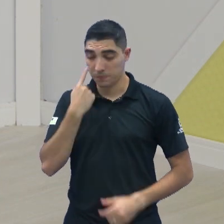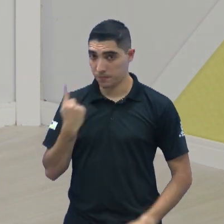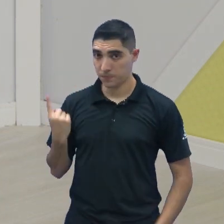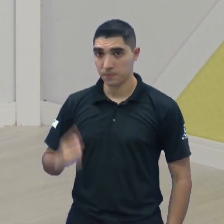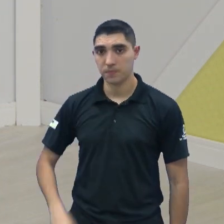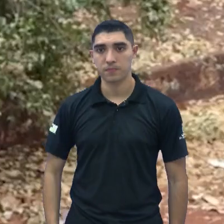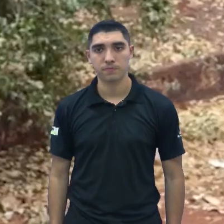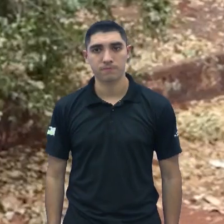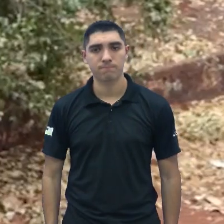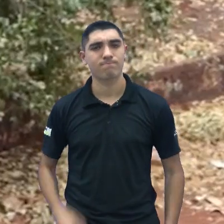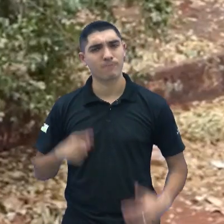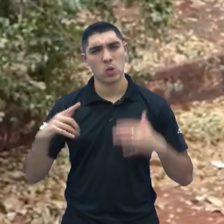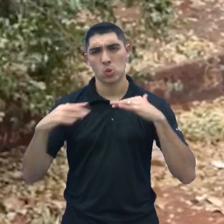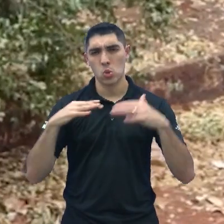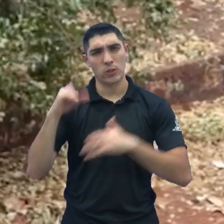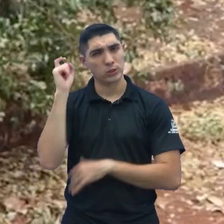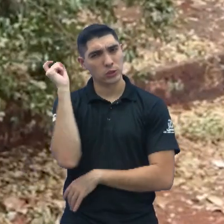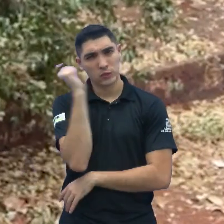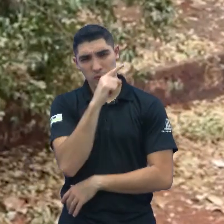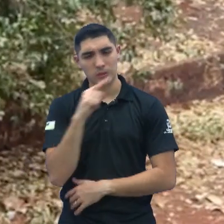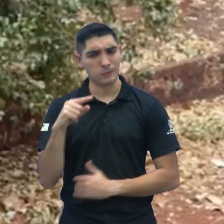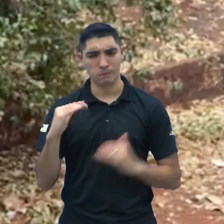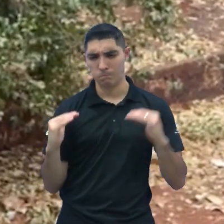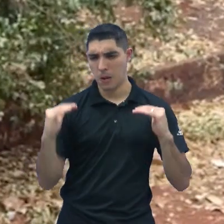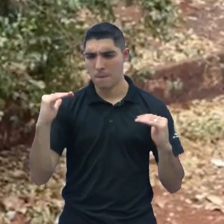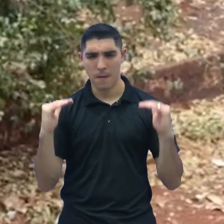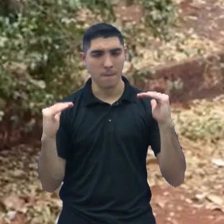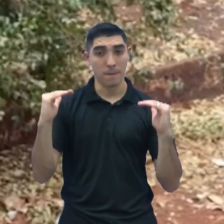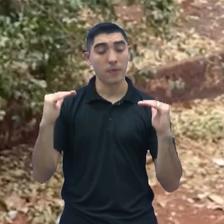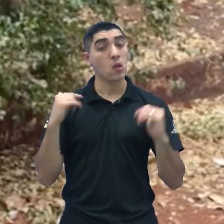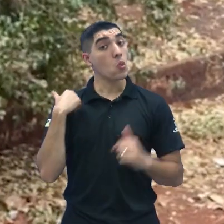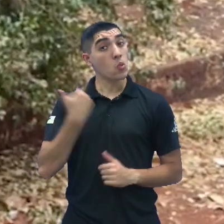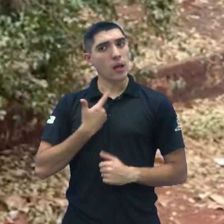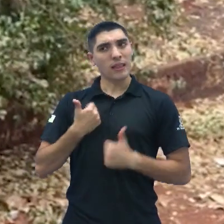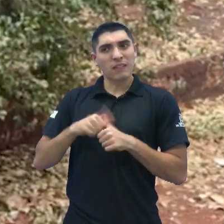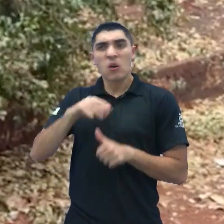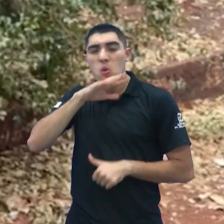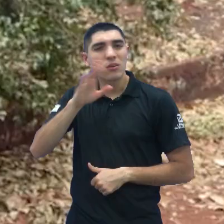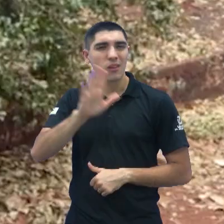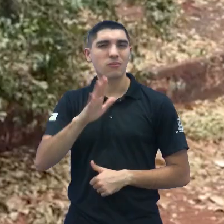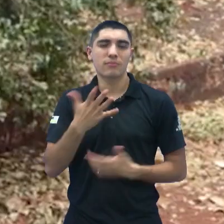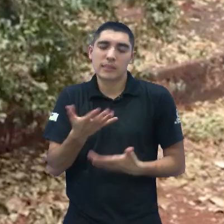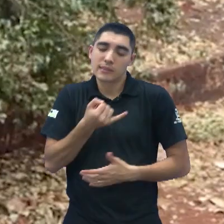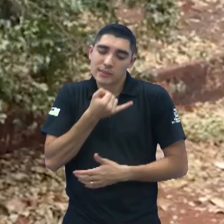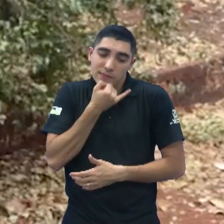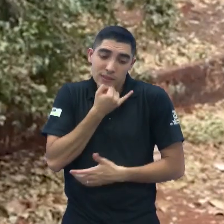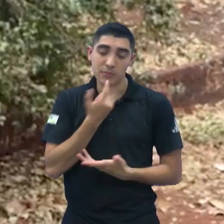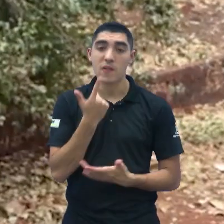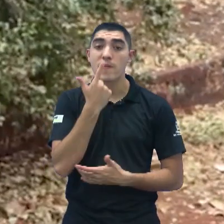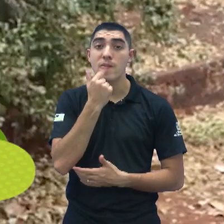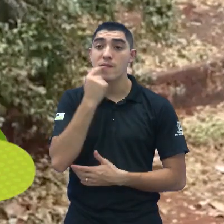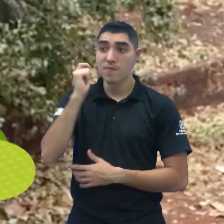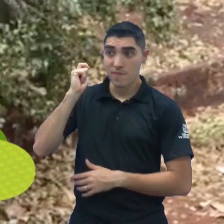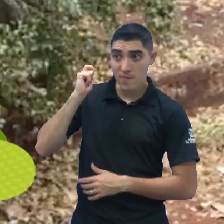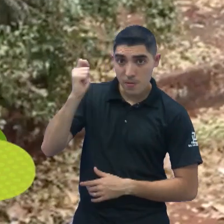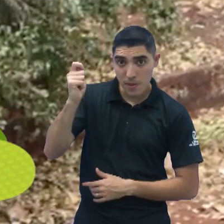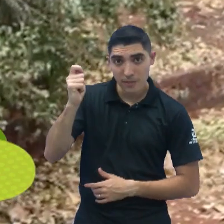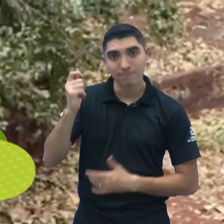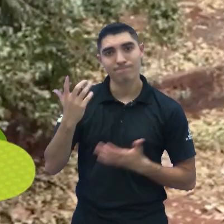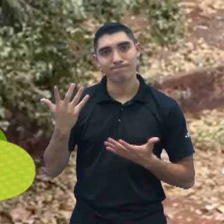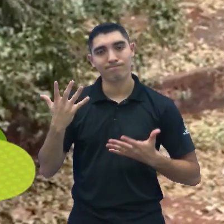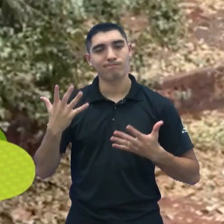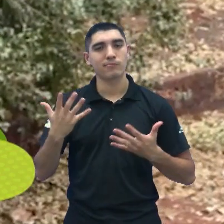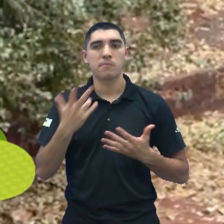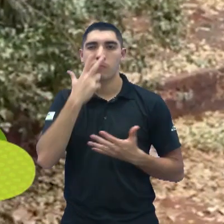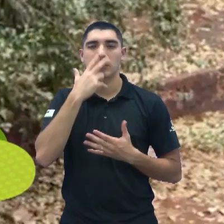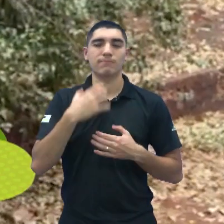Jogo difícil, o jogo vinha equilibrado, a gente não vinha mal no jogo. Infelizmente a expulsão prejudicou totalmente a